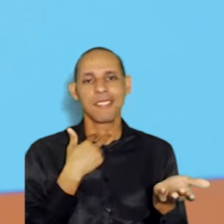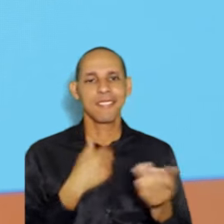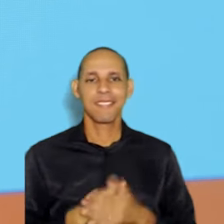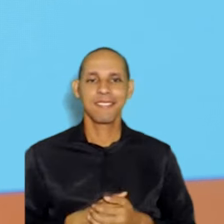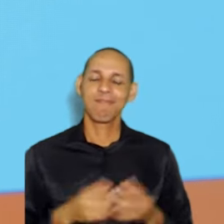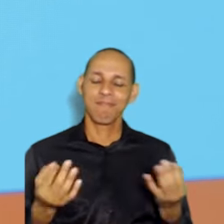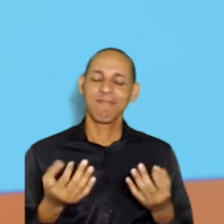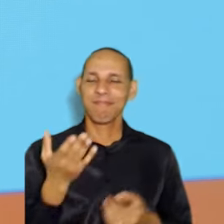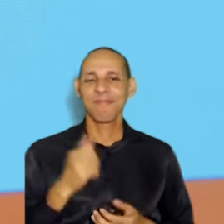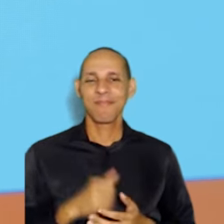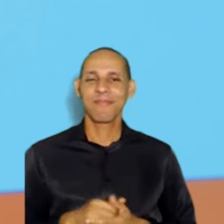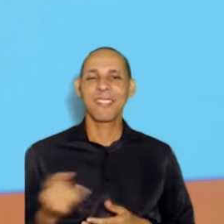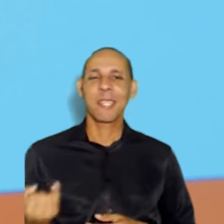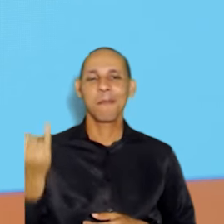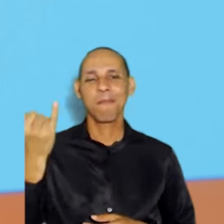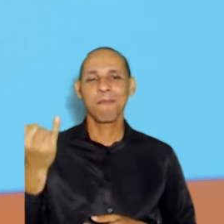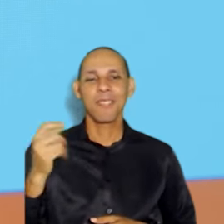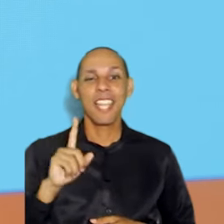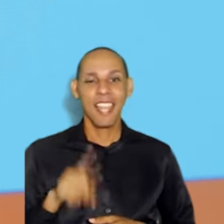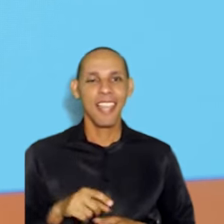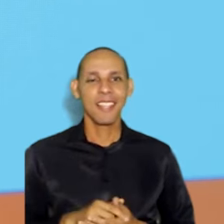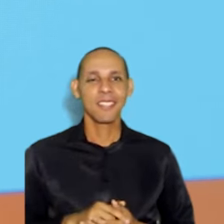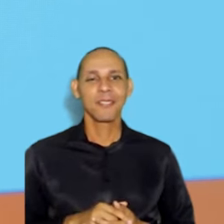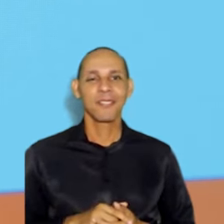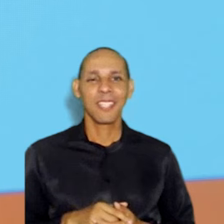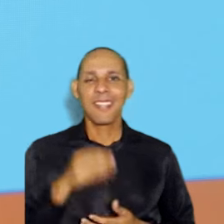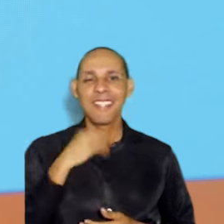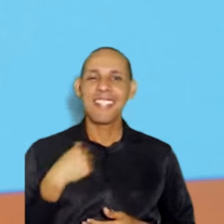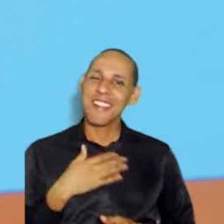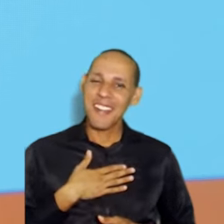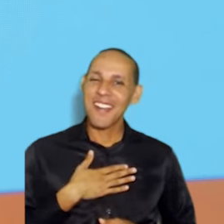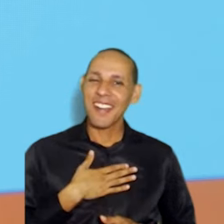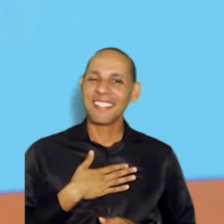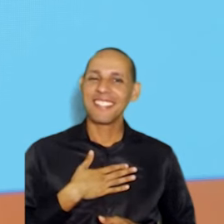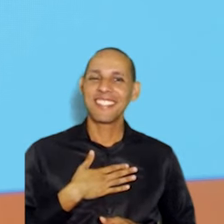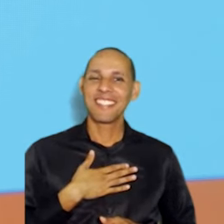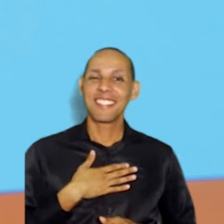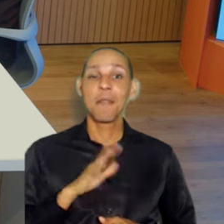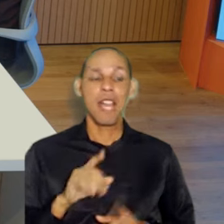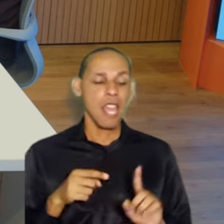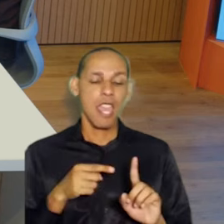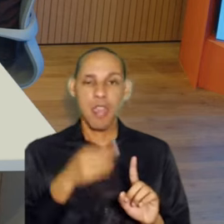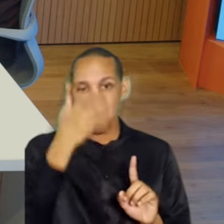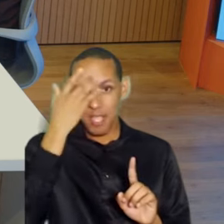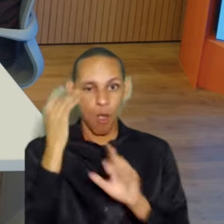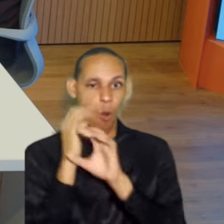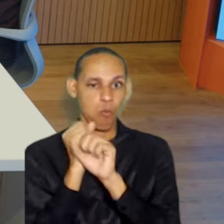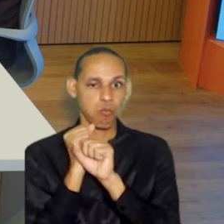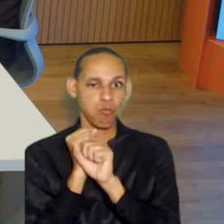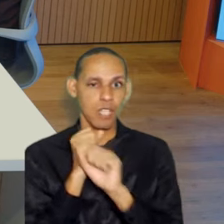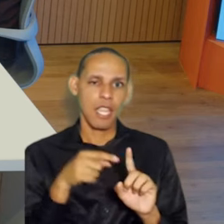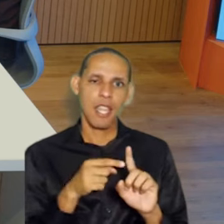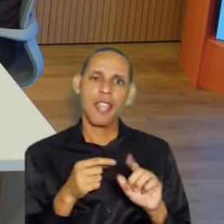é perfeito isso é é importante é um gancho ótimo mesmo Por isso que eu gosto de estar com mas o contador ele pode ter